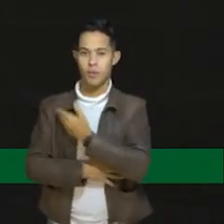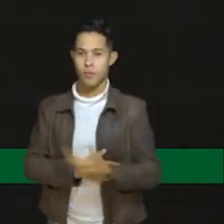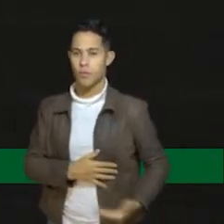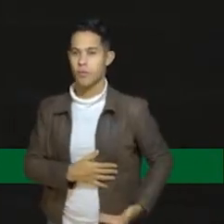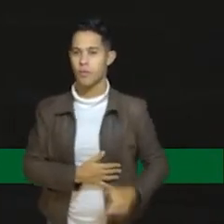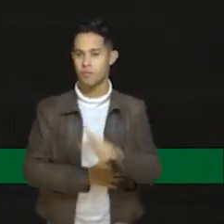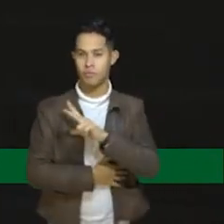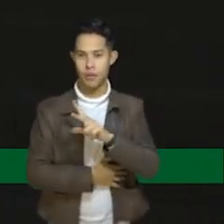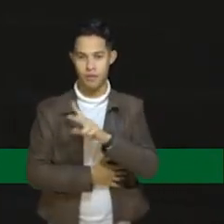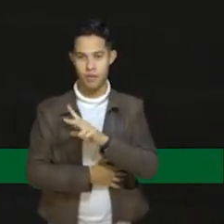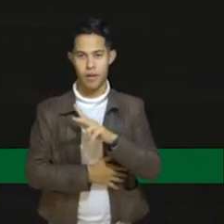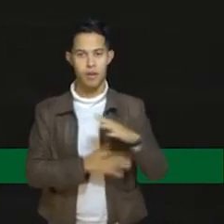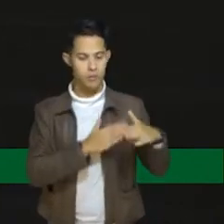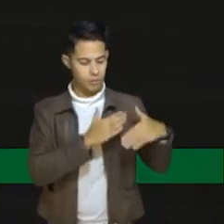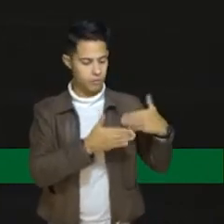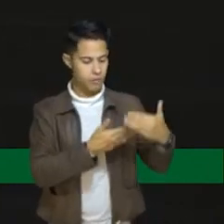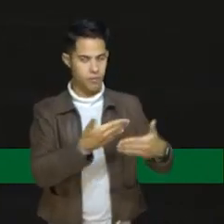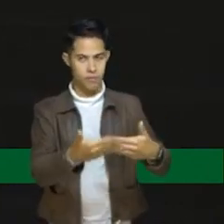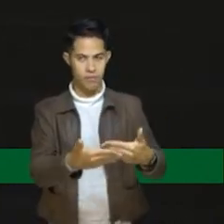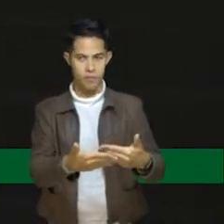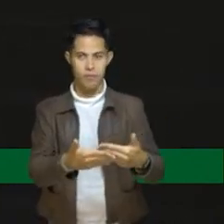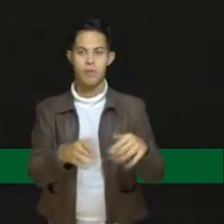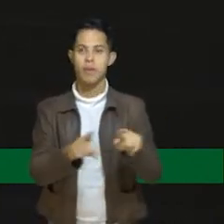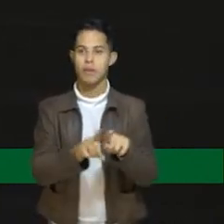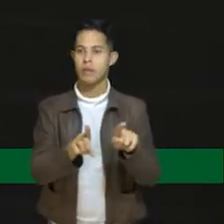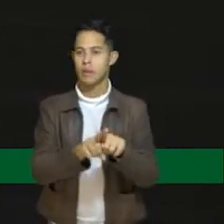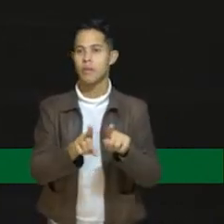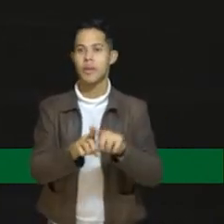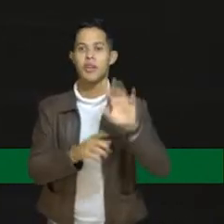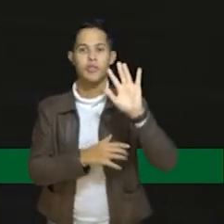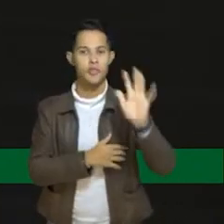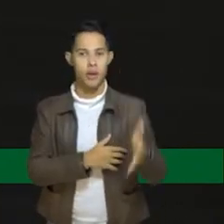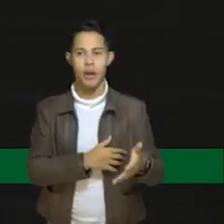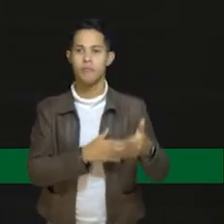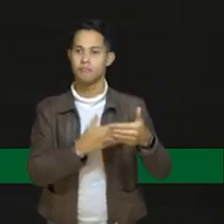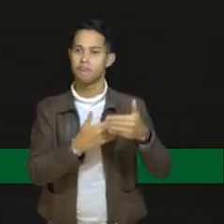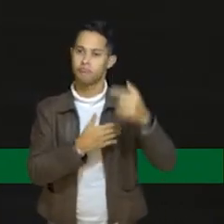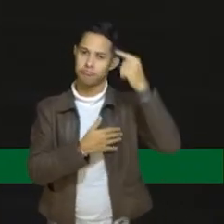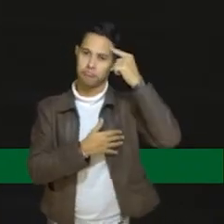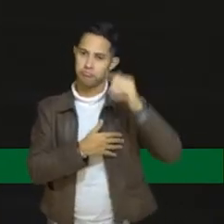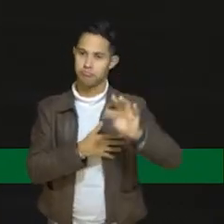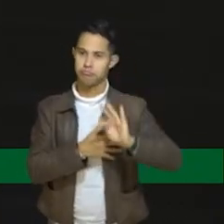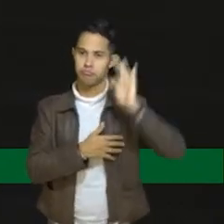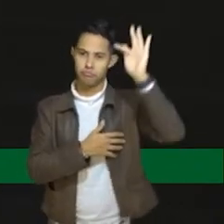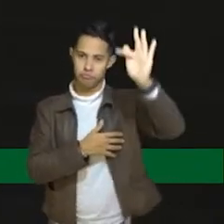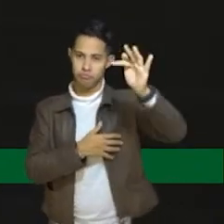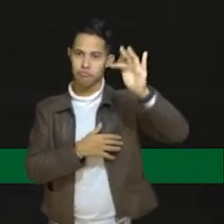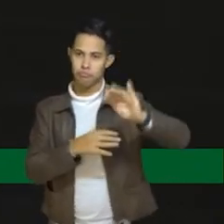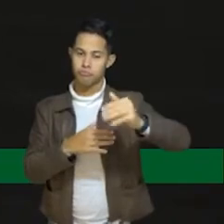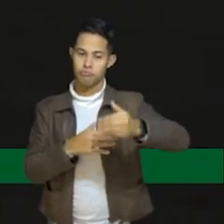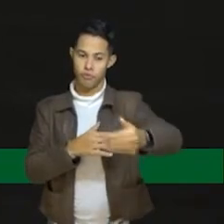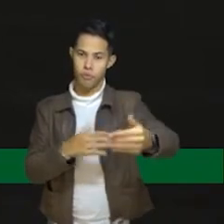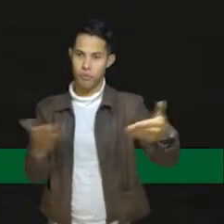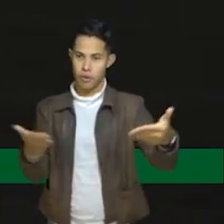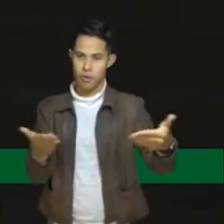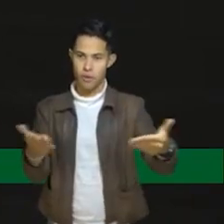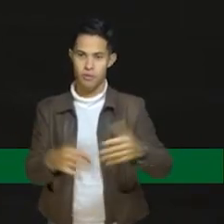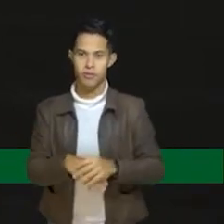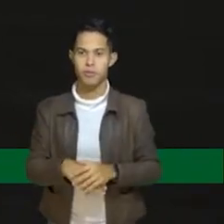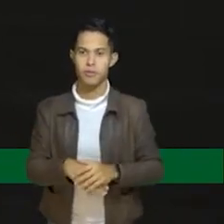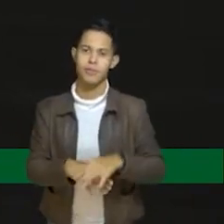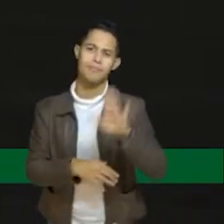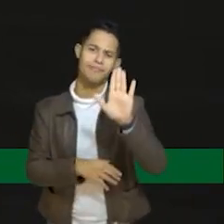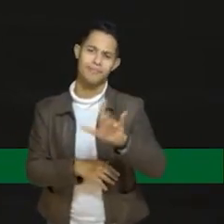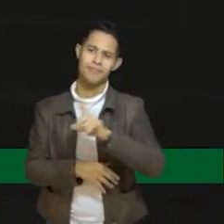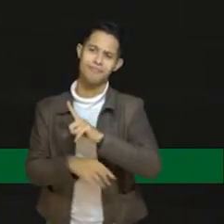andamento e uma enorme quantidade já prevista para começarem muito em breve. Mas temos um enorme desafio